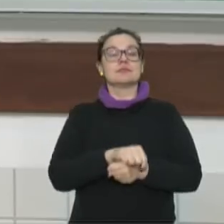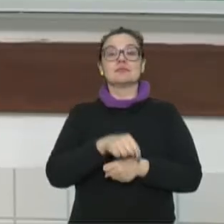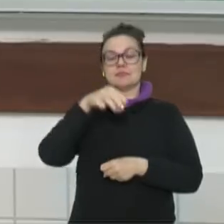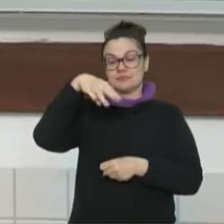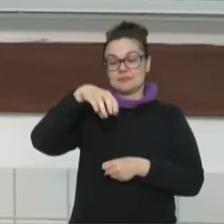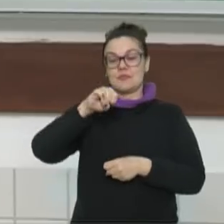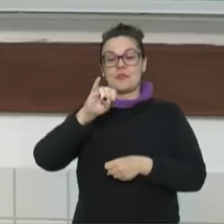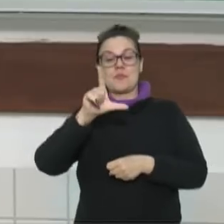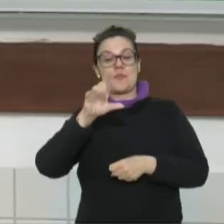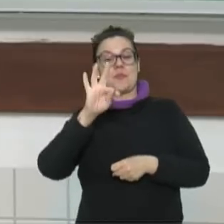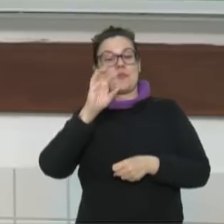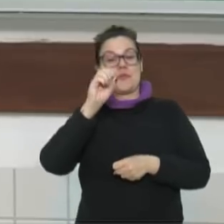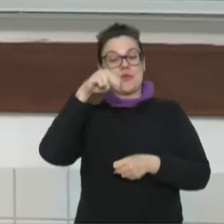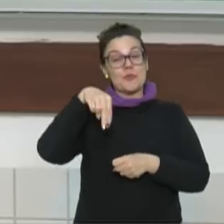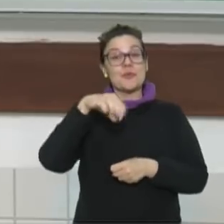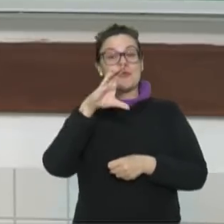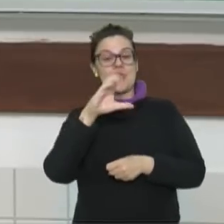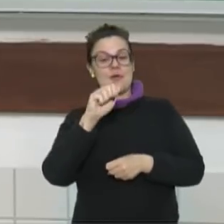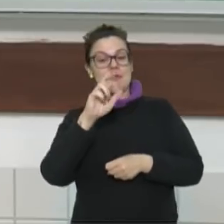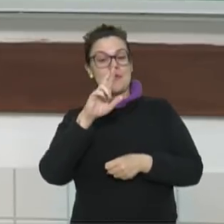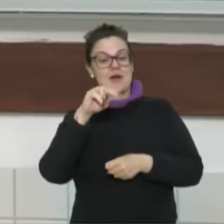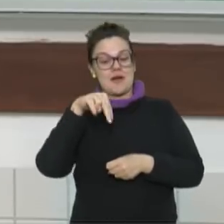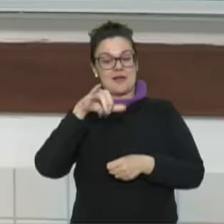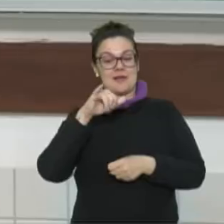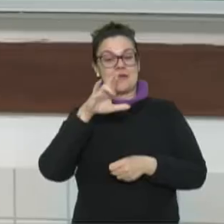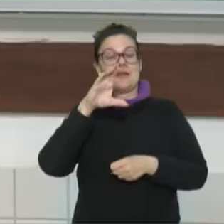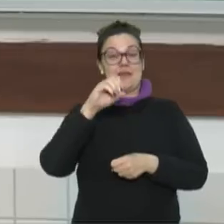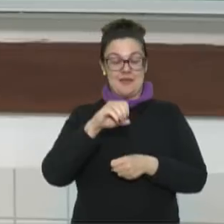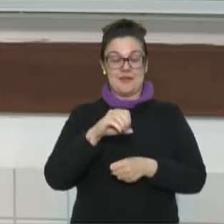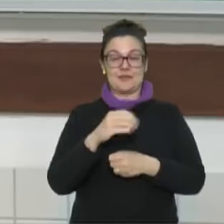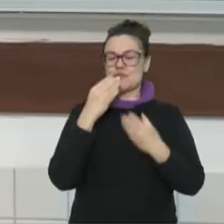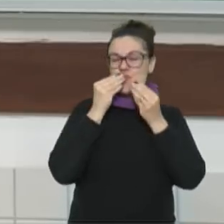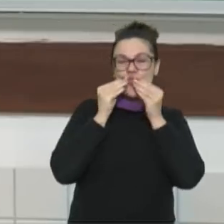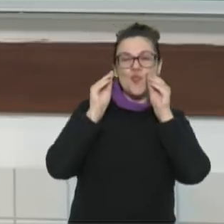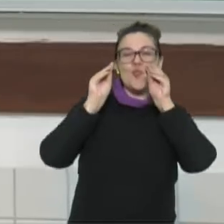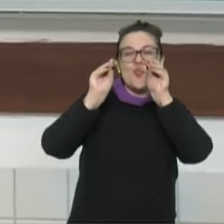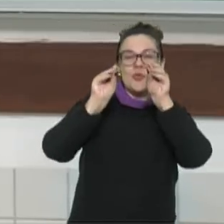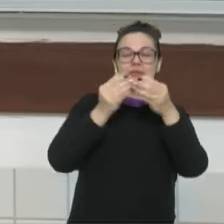Milton Carneiro, né? Então, um beijo grande, pessoal do Milton Carneiro, tá